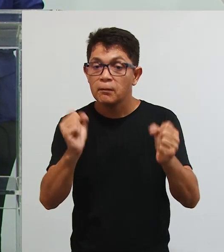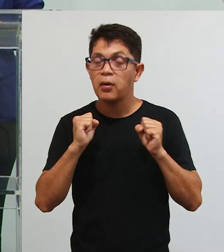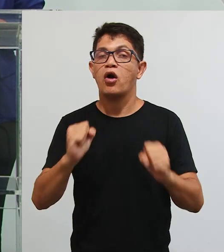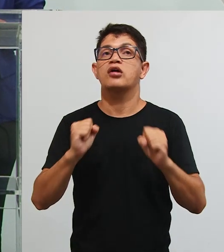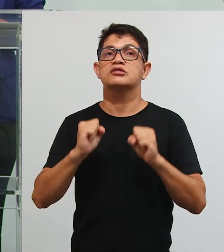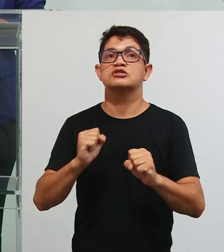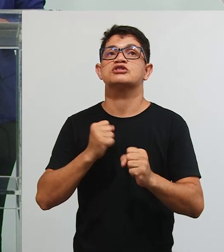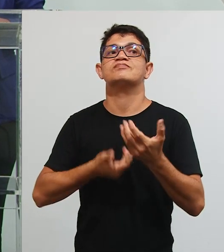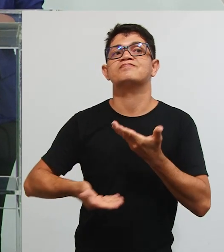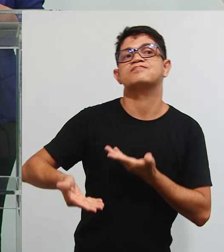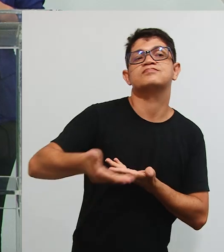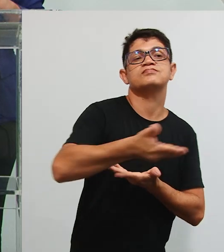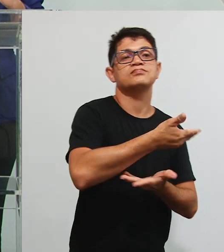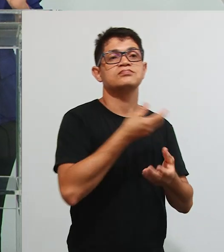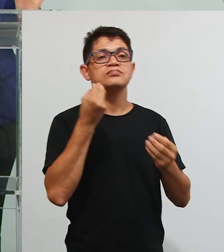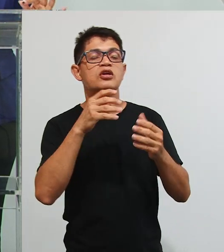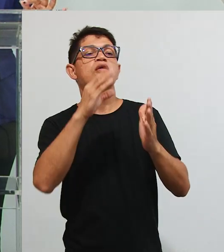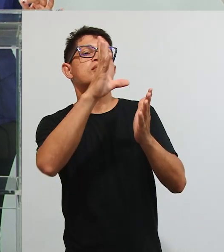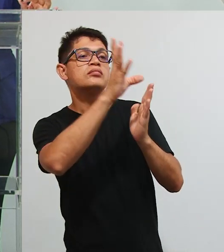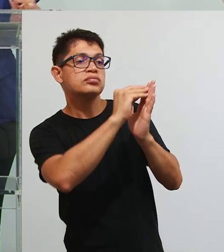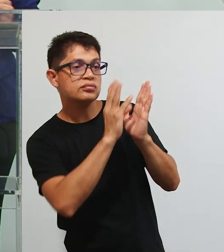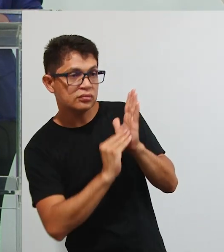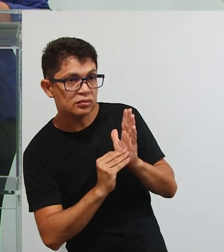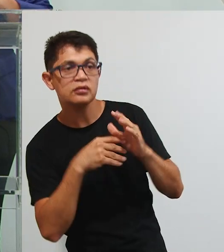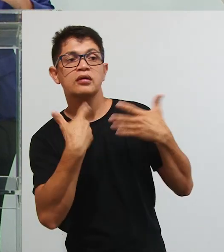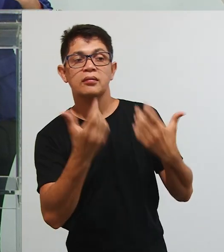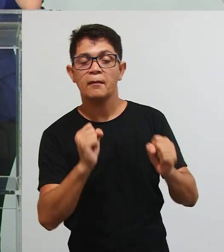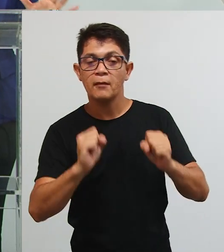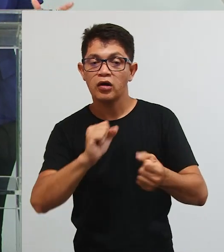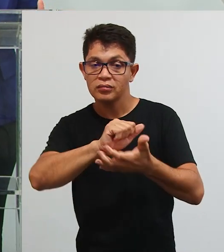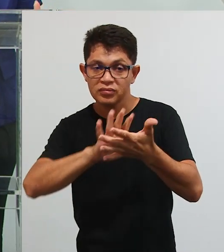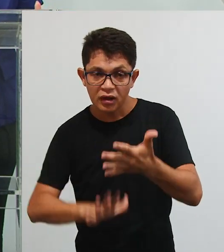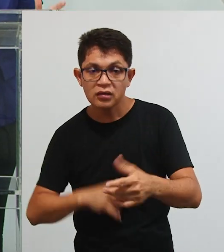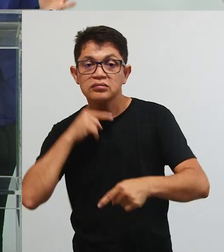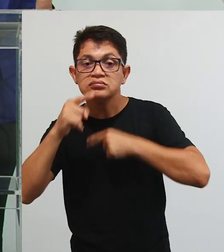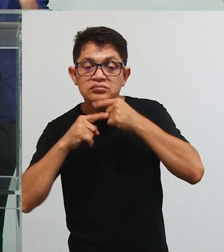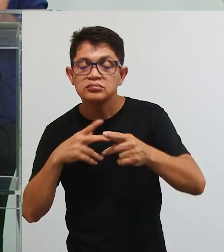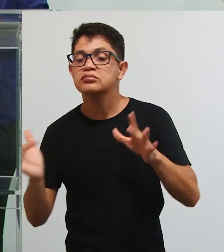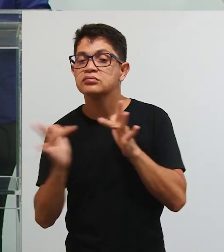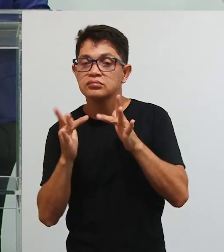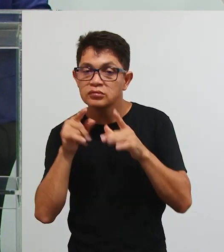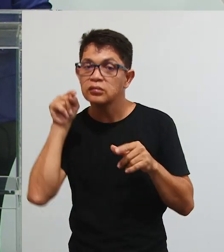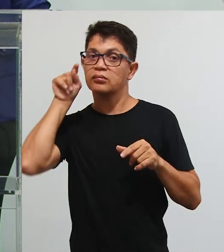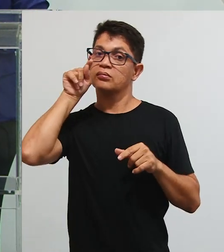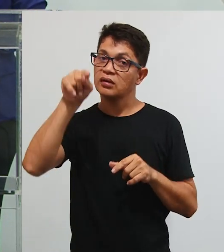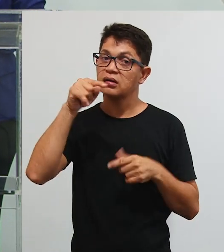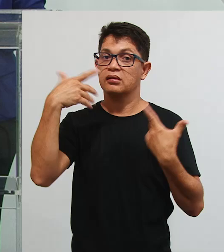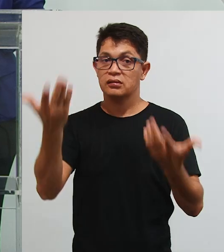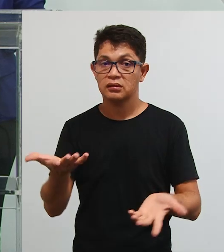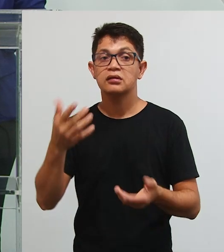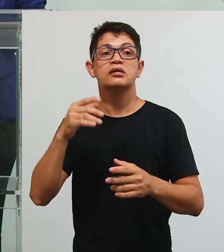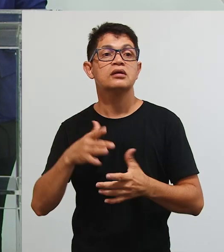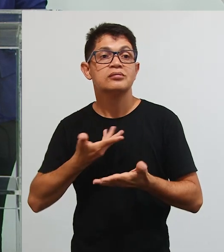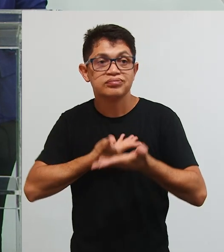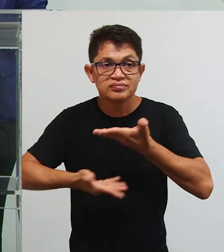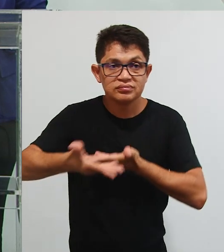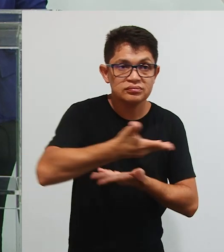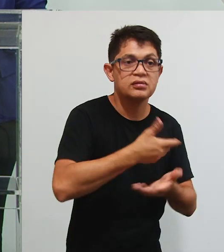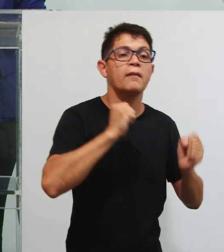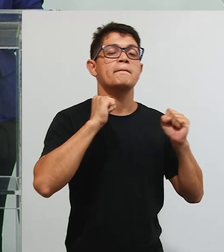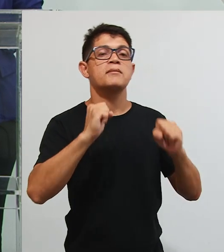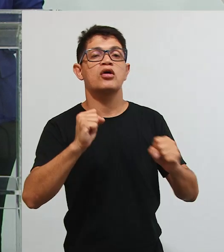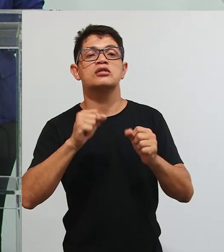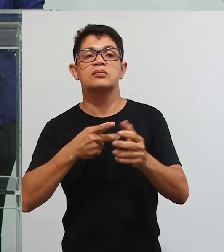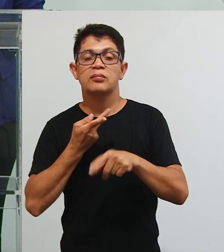que vocês possam ter em relação ao conteúdo ou alguma atividade, podem contactar, tá, através do tutor, que